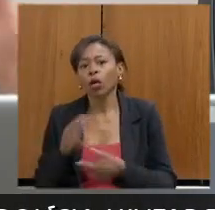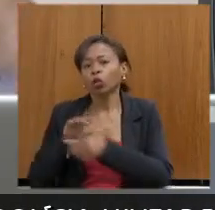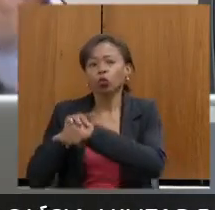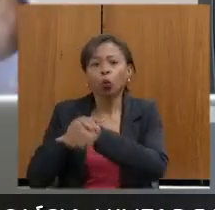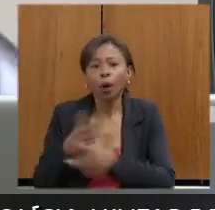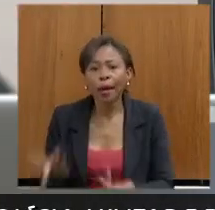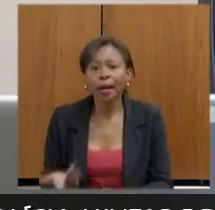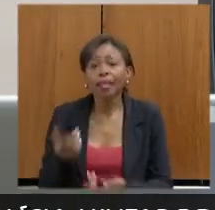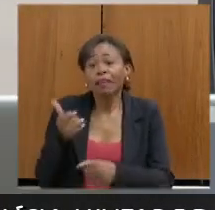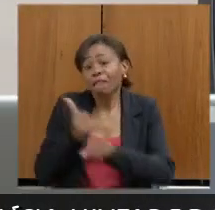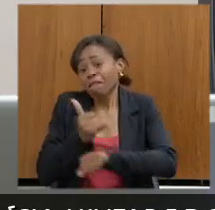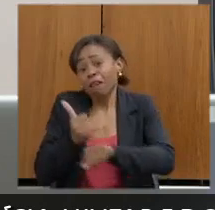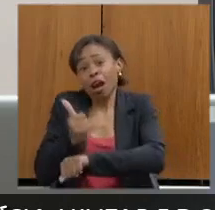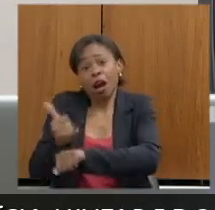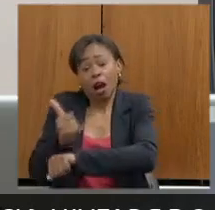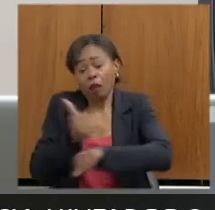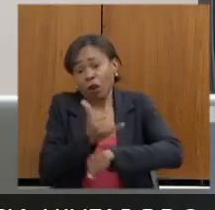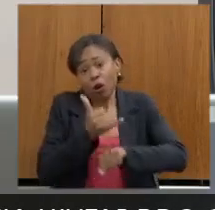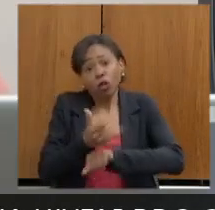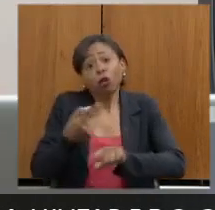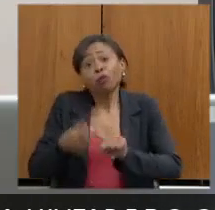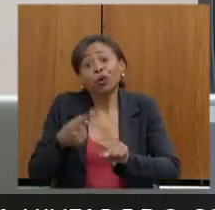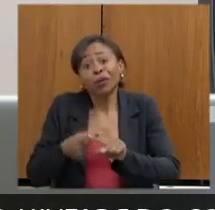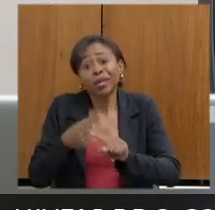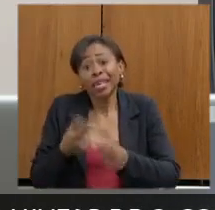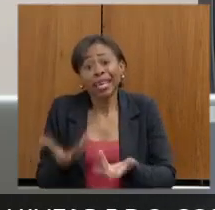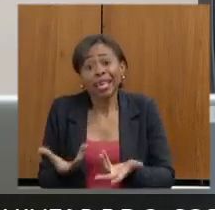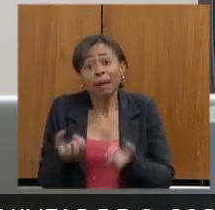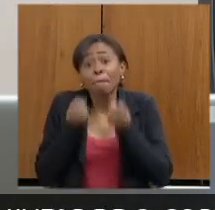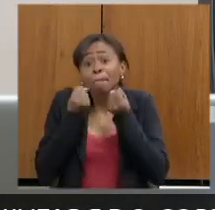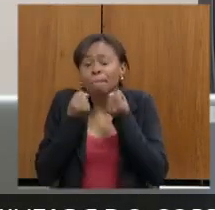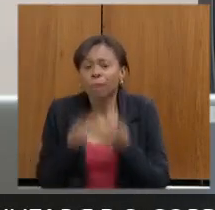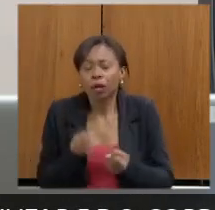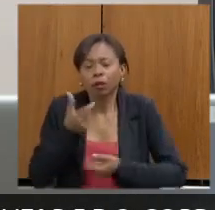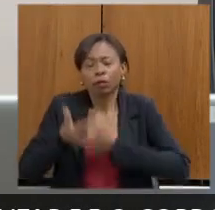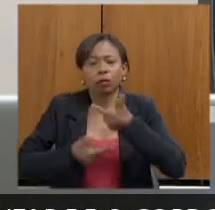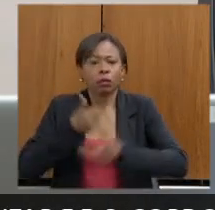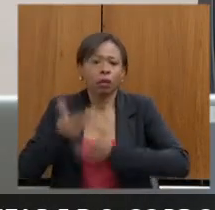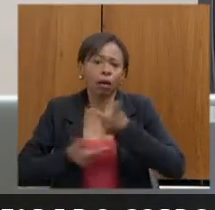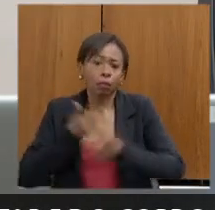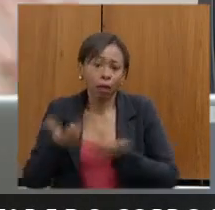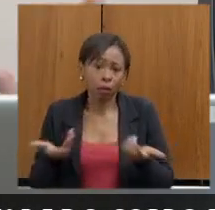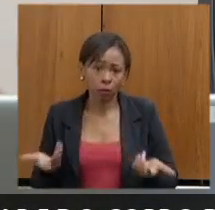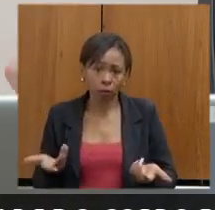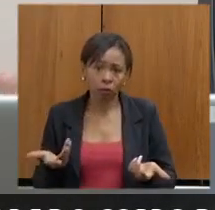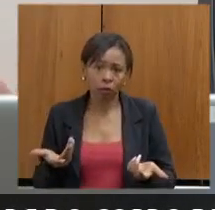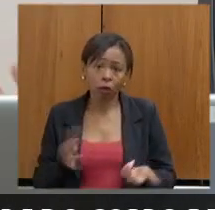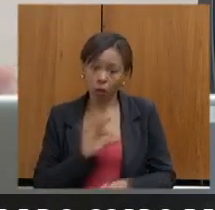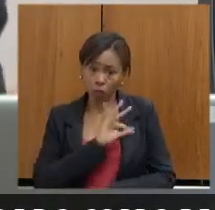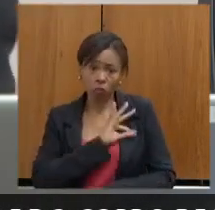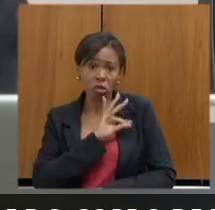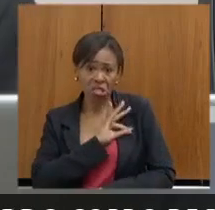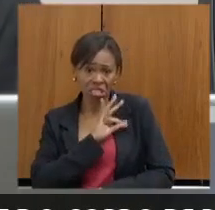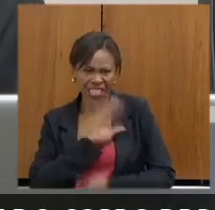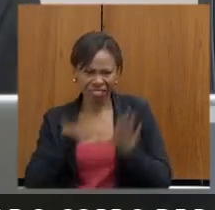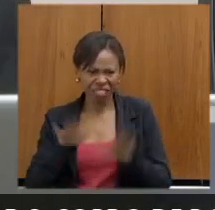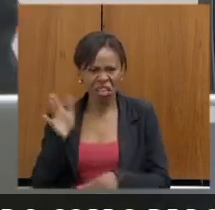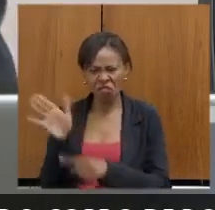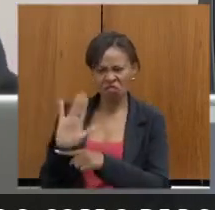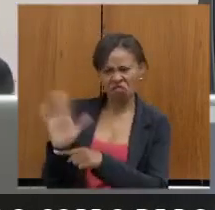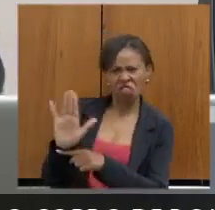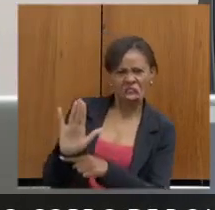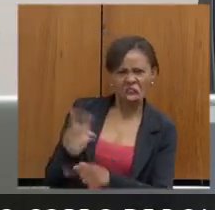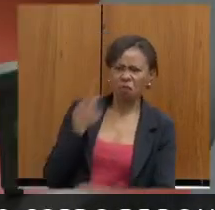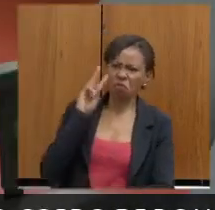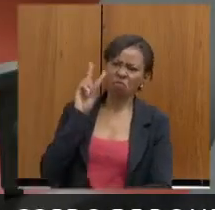temporária principalmente por motivo de saúde a sobrecarga de trabalho que é policial por mais que as pessoas assistam ao filme de Hollywood